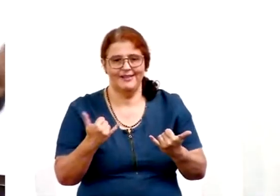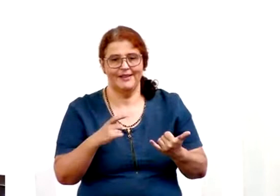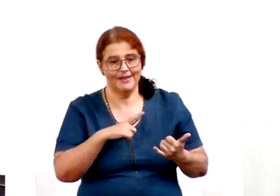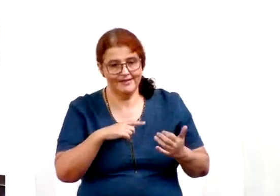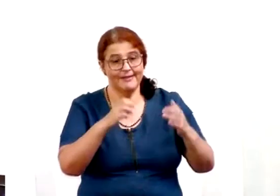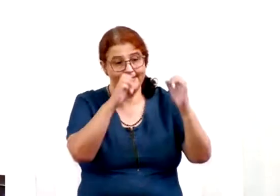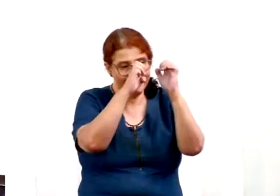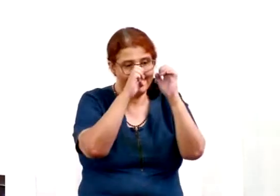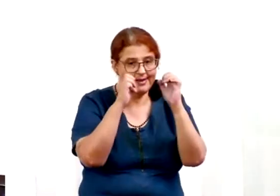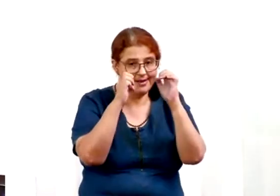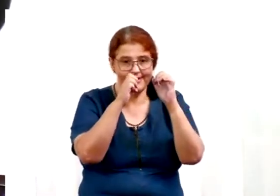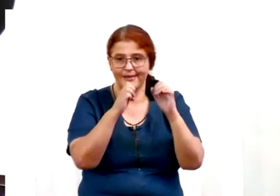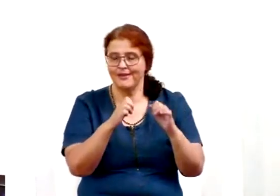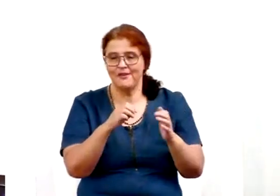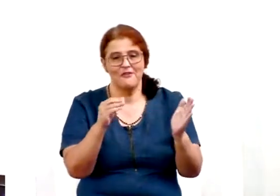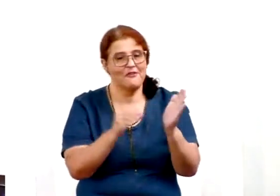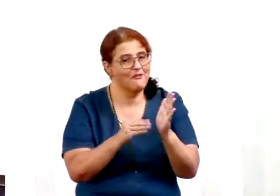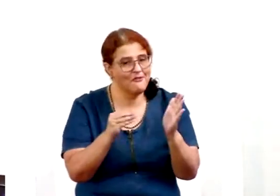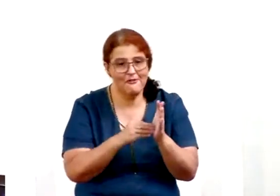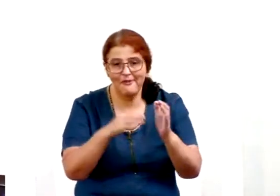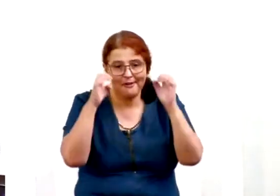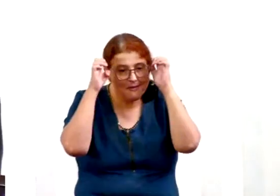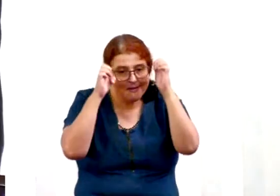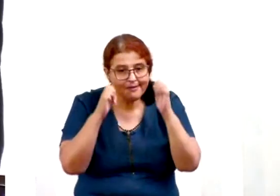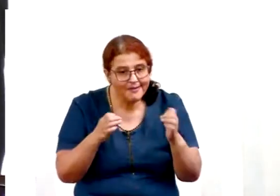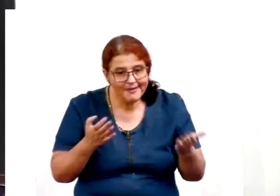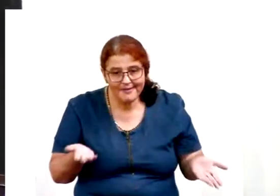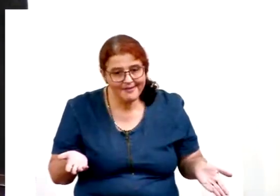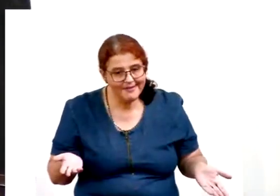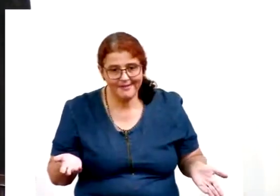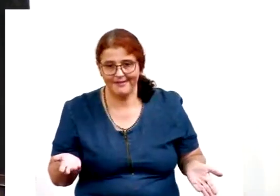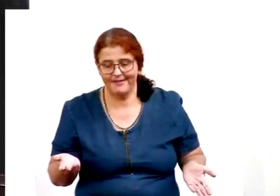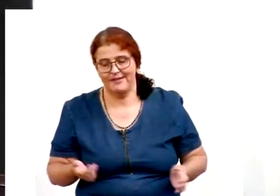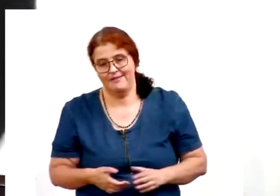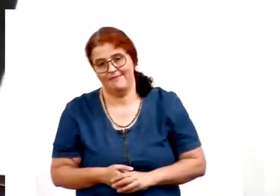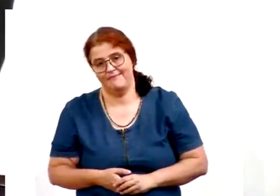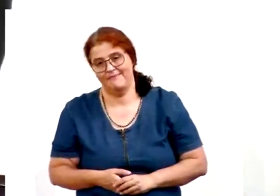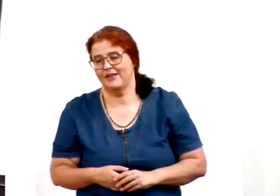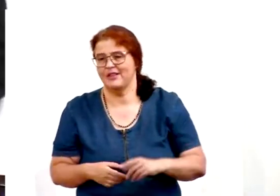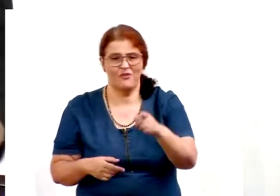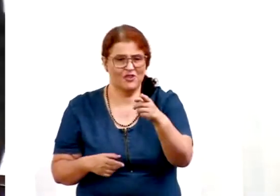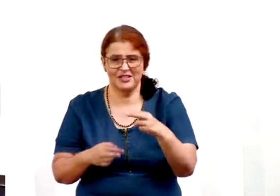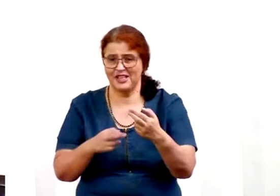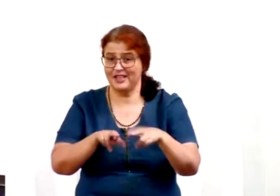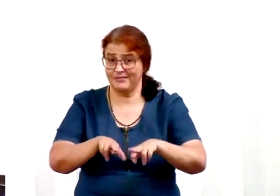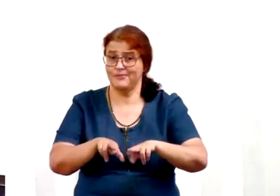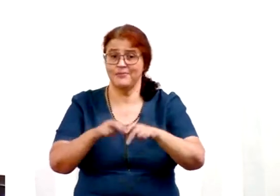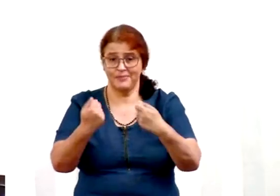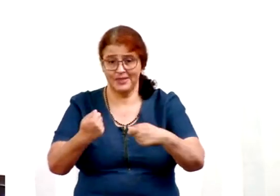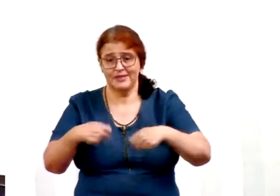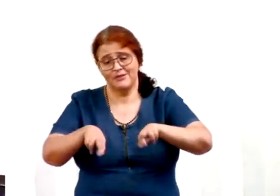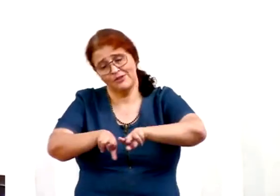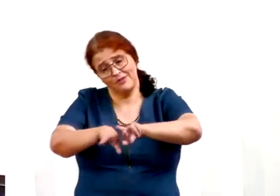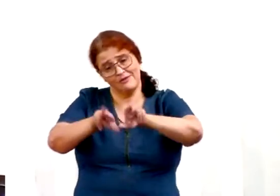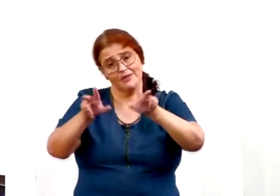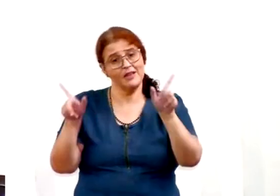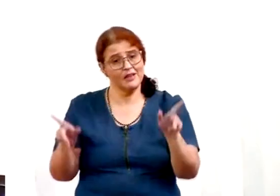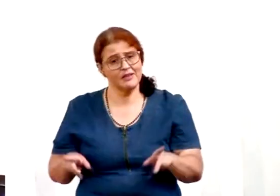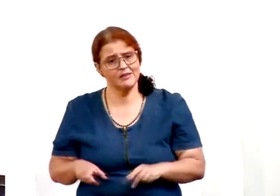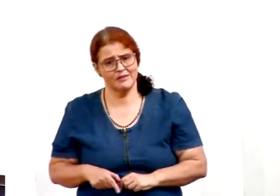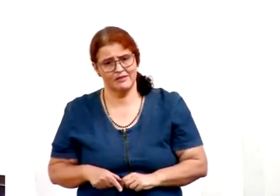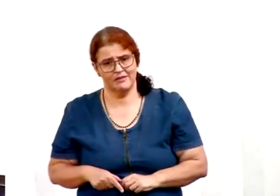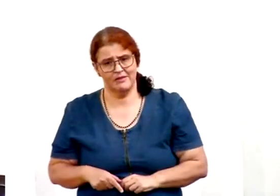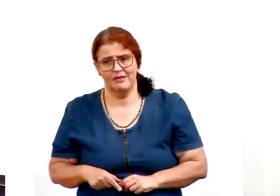alguns deles o fizeram, e caíram num só dia 23.000. Não ponhamos o Senhor à prova, como alguns deles